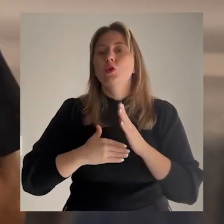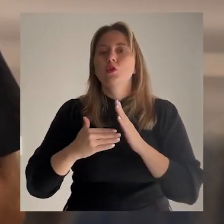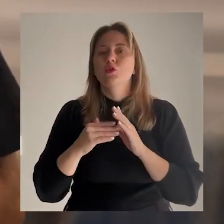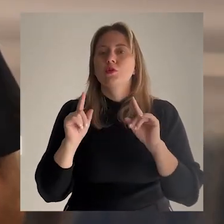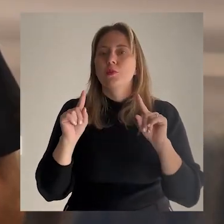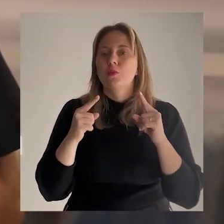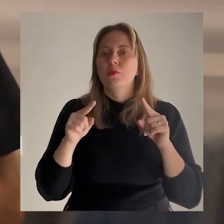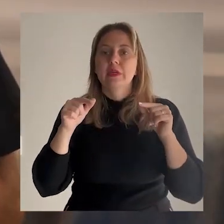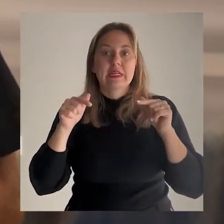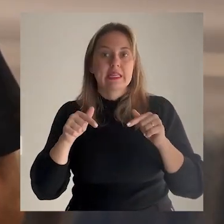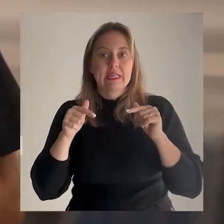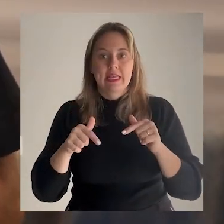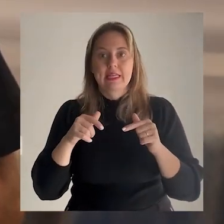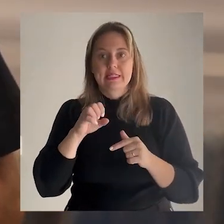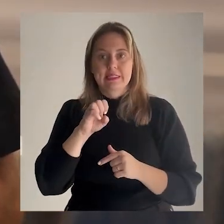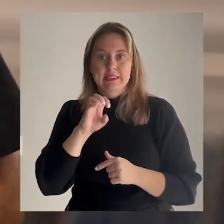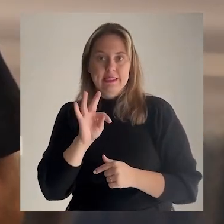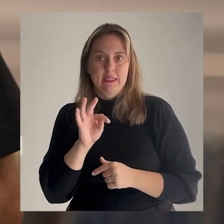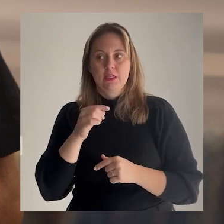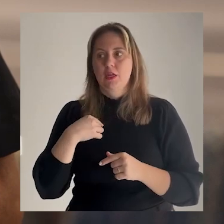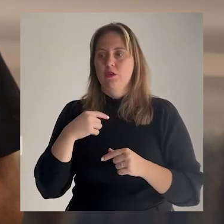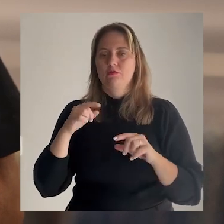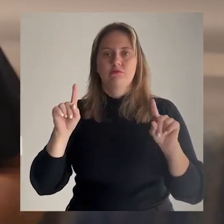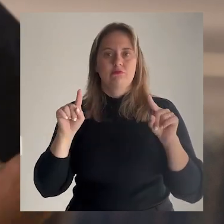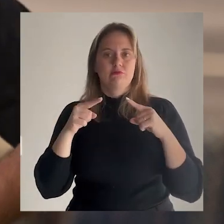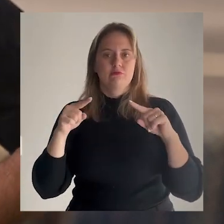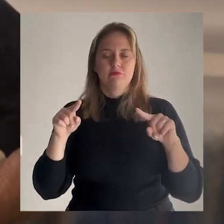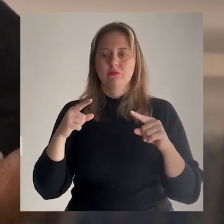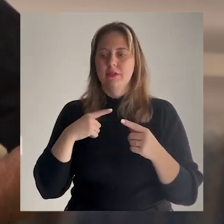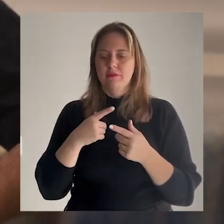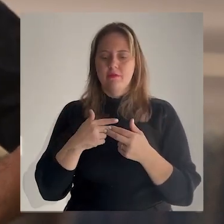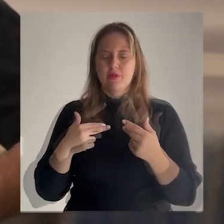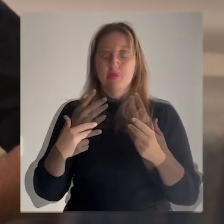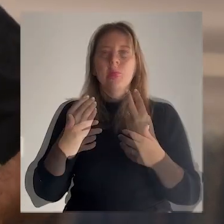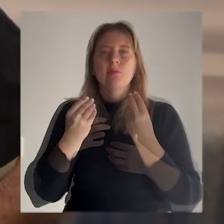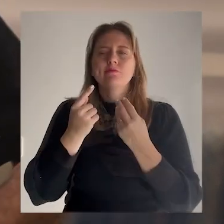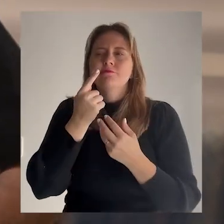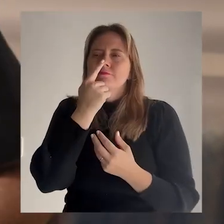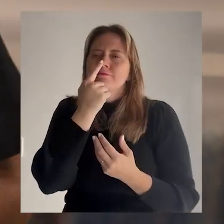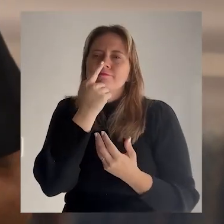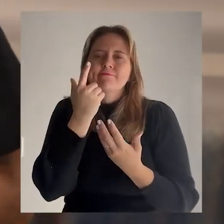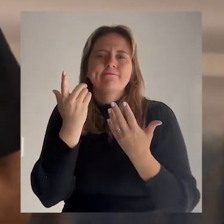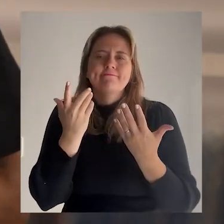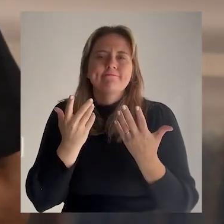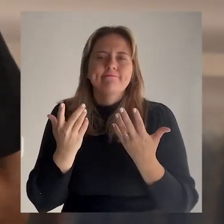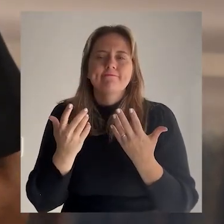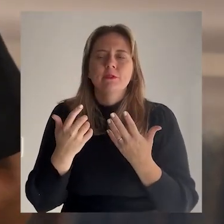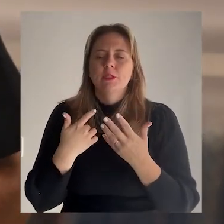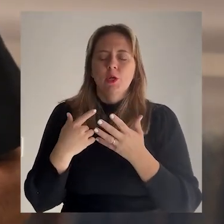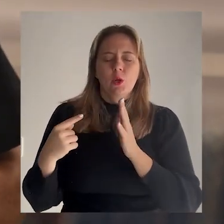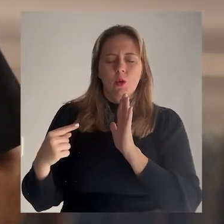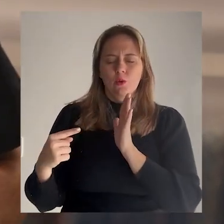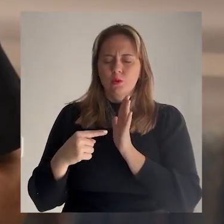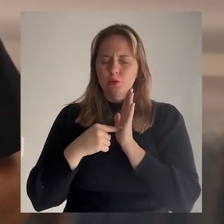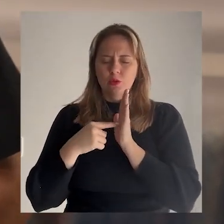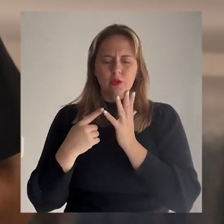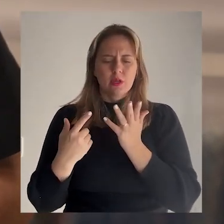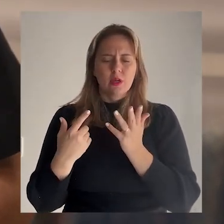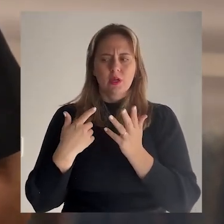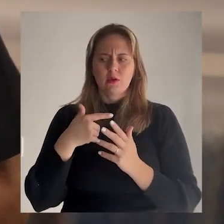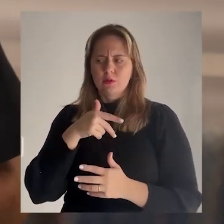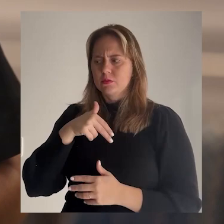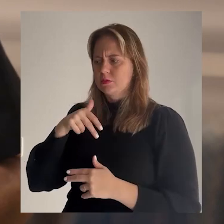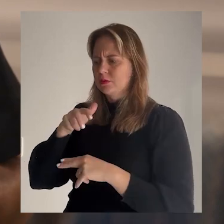estão nesse set que eu vou tocar, elas têm uma coisa muito intimista, assim, de eu me tocar e ir para um